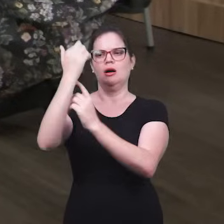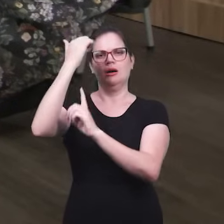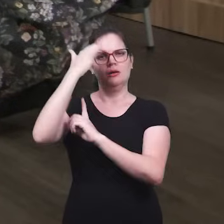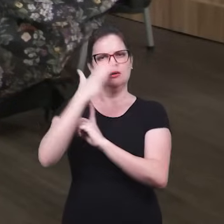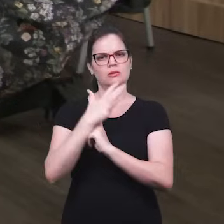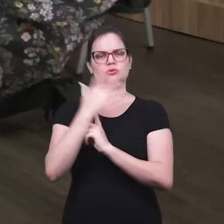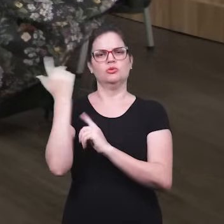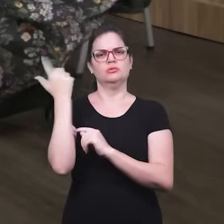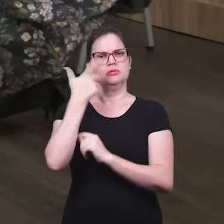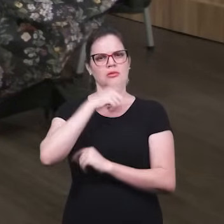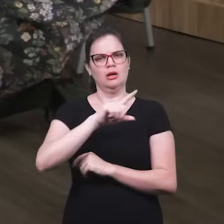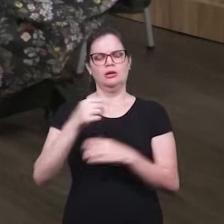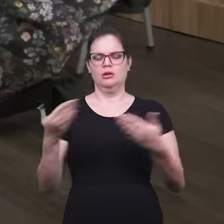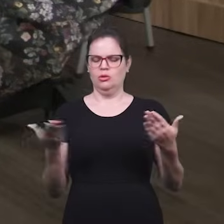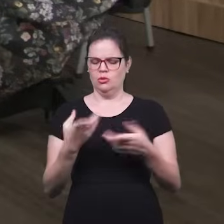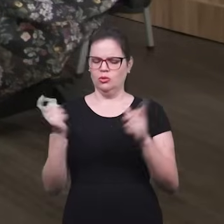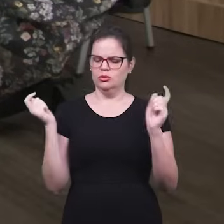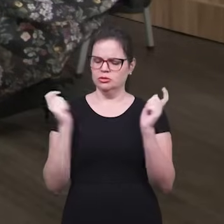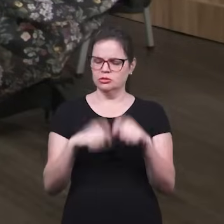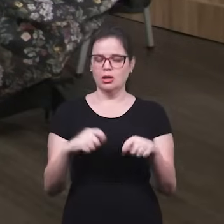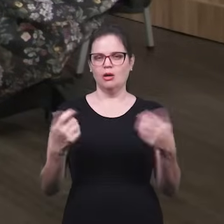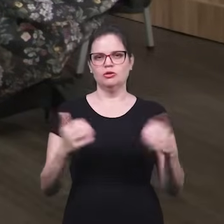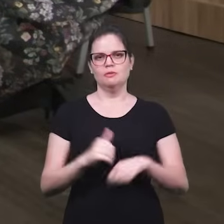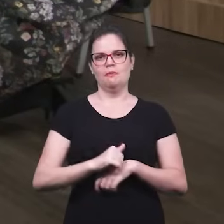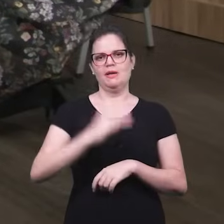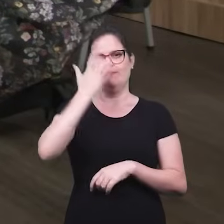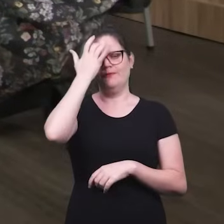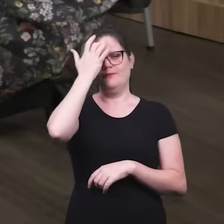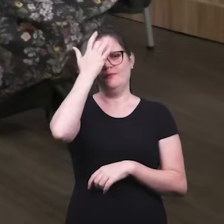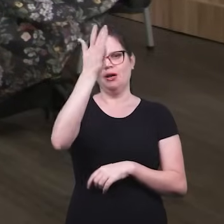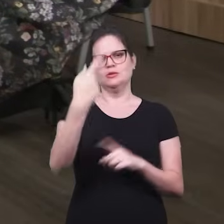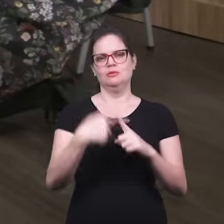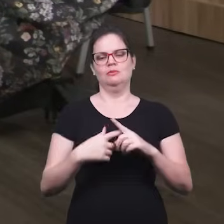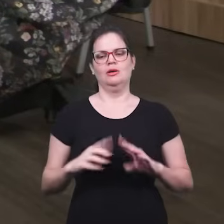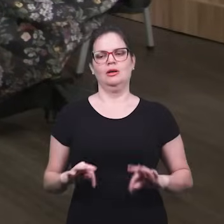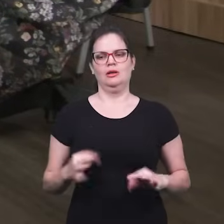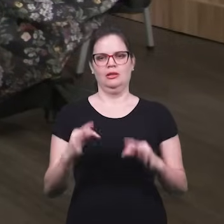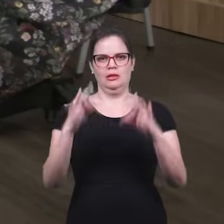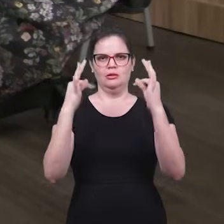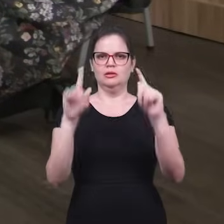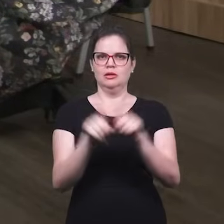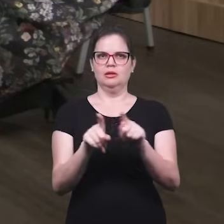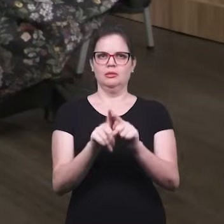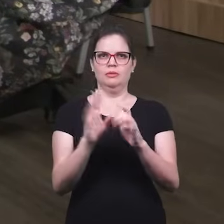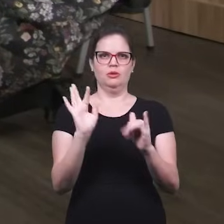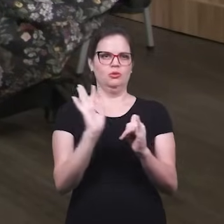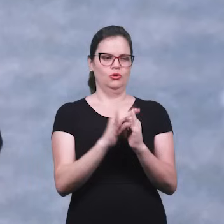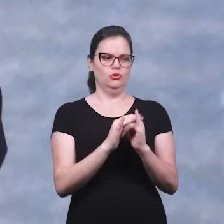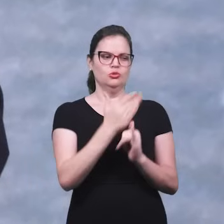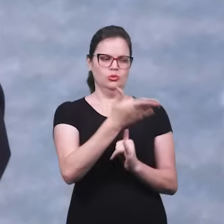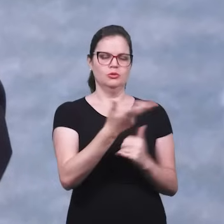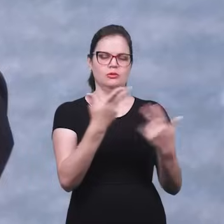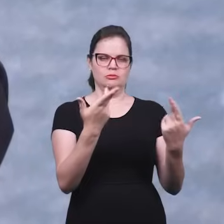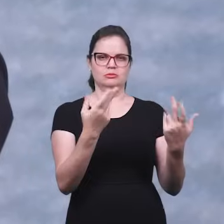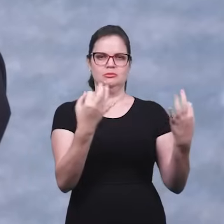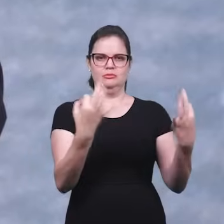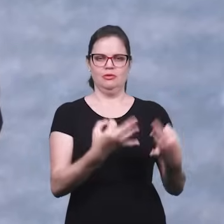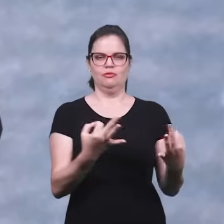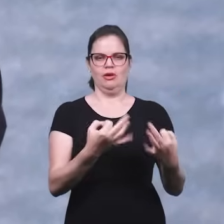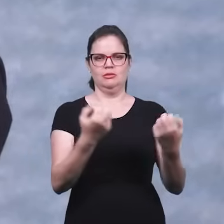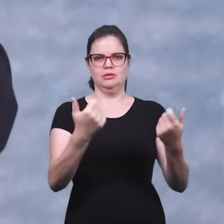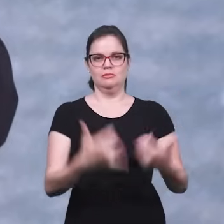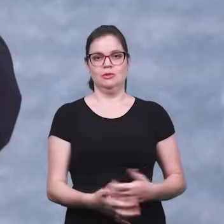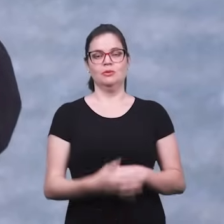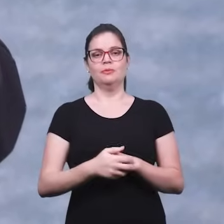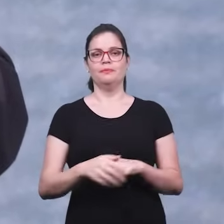mãos. Né? Hoje você tem uma facilidade maior nesse sentido, além do recurso do YouTube, que você falou que é perfeito,